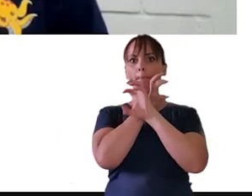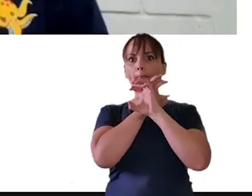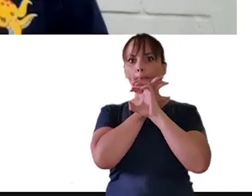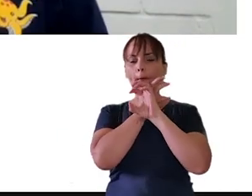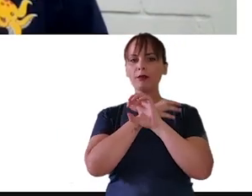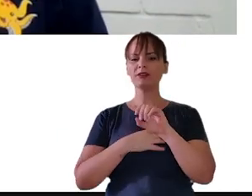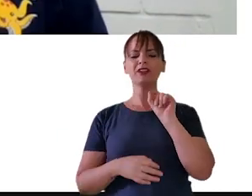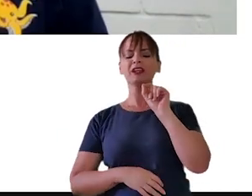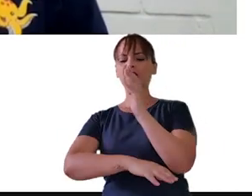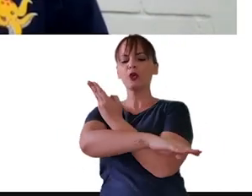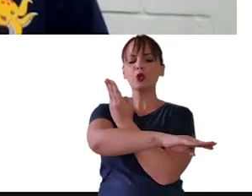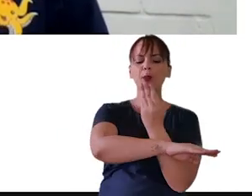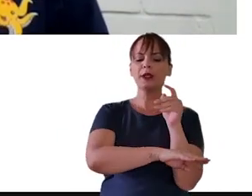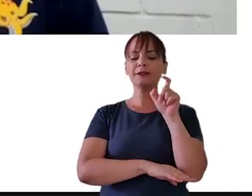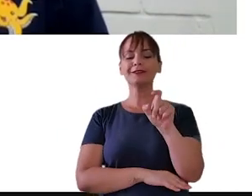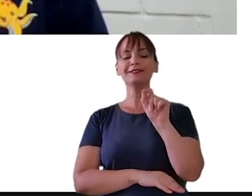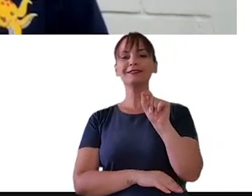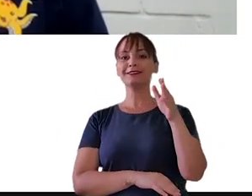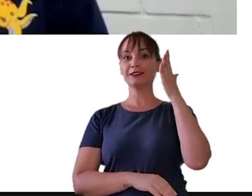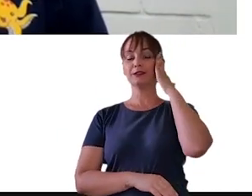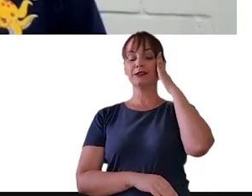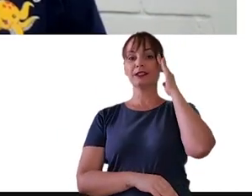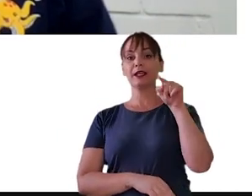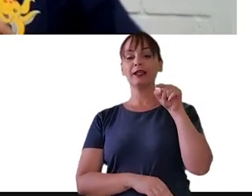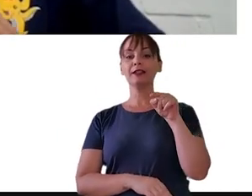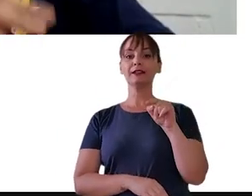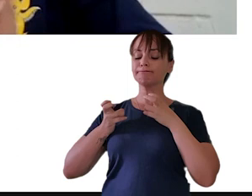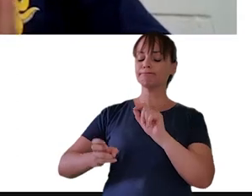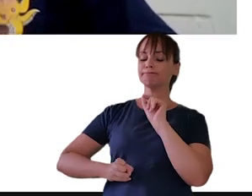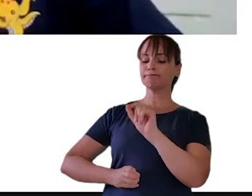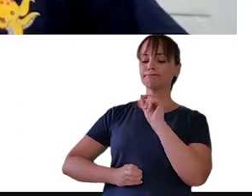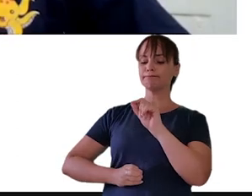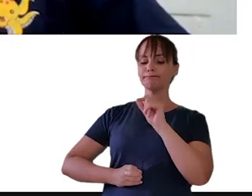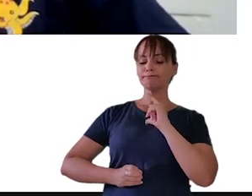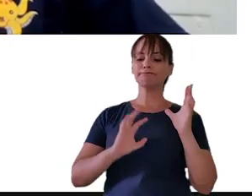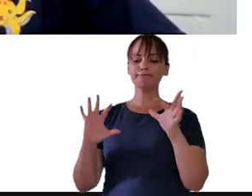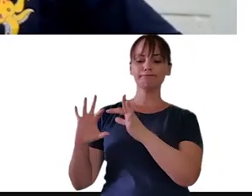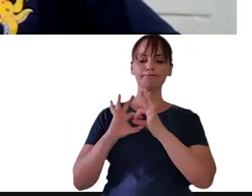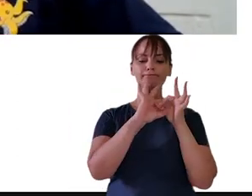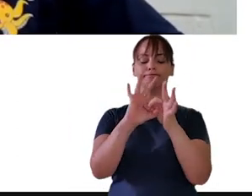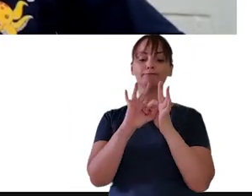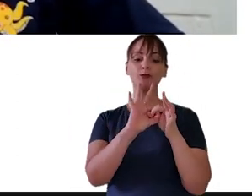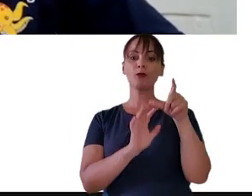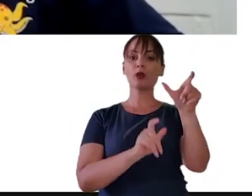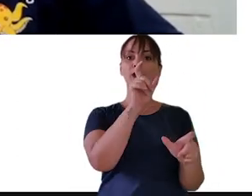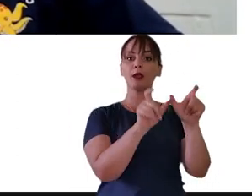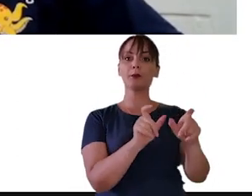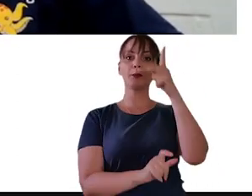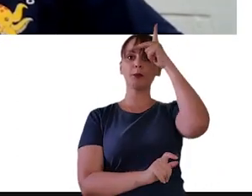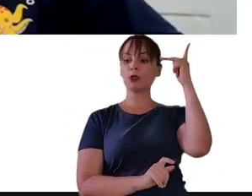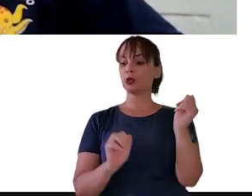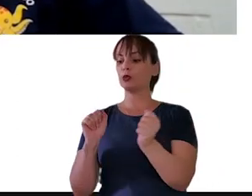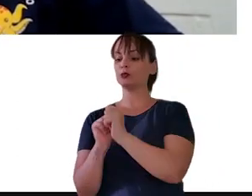Quais são os problemas que vocês observam aí, relacionados à convivência entre o homem e os animais?